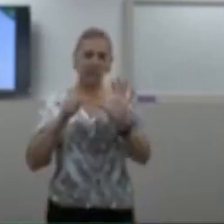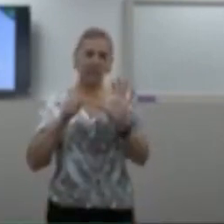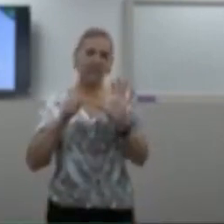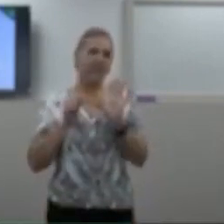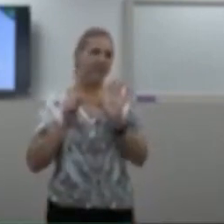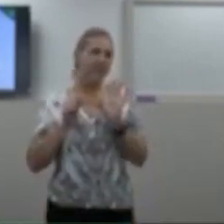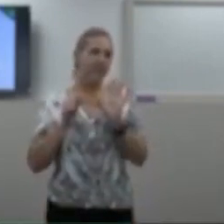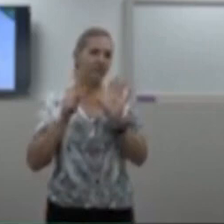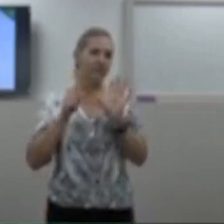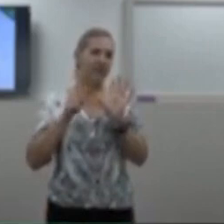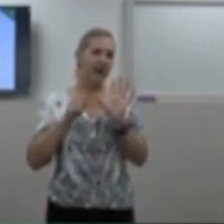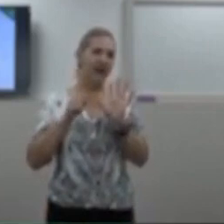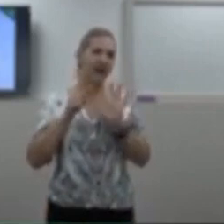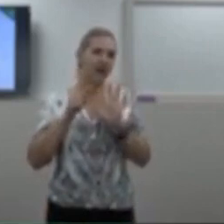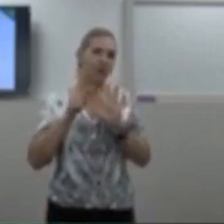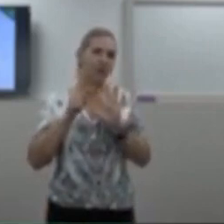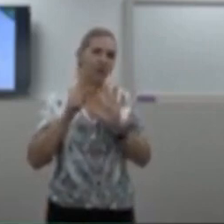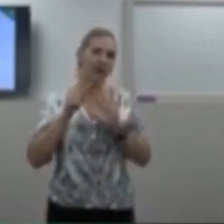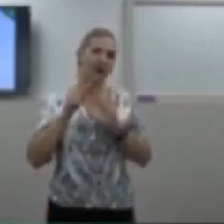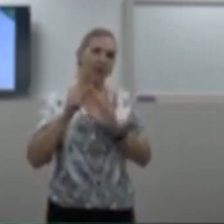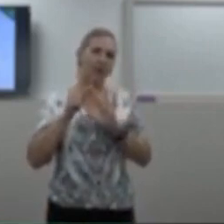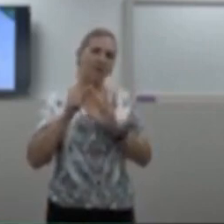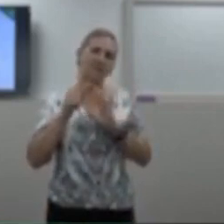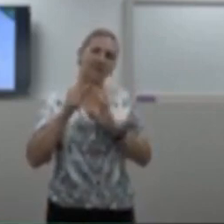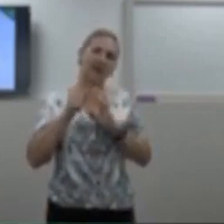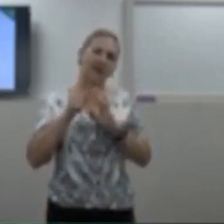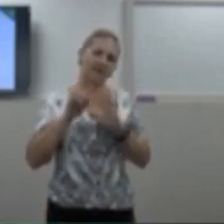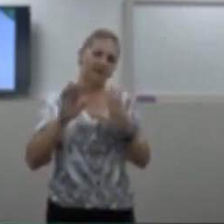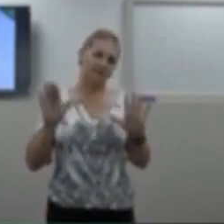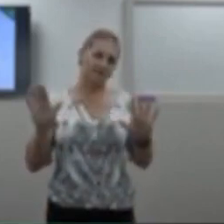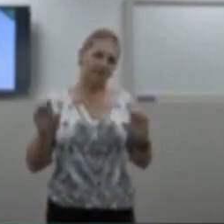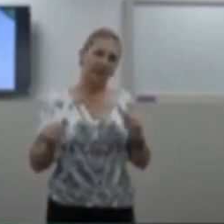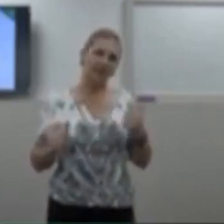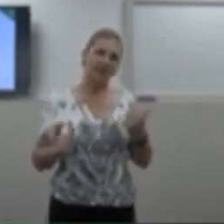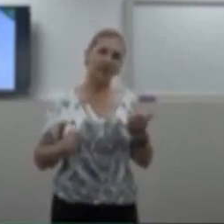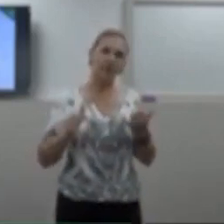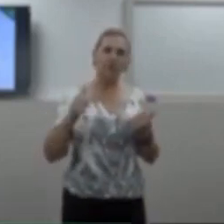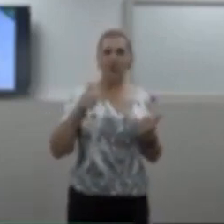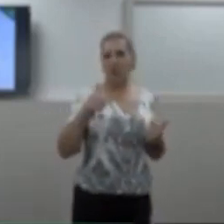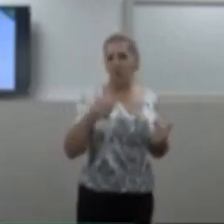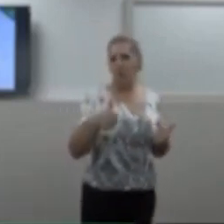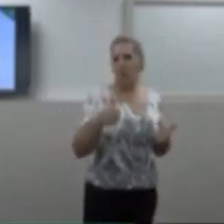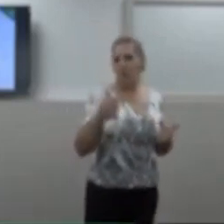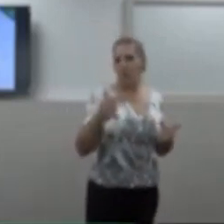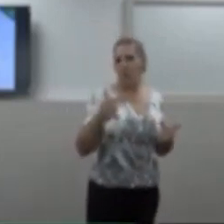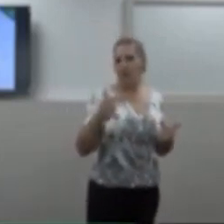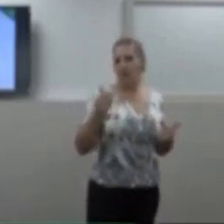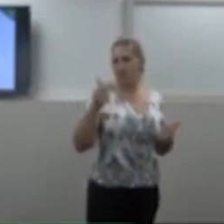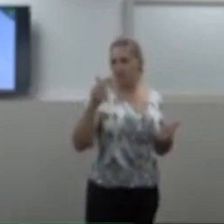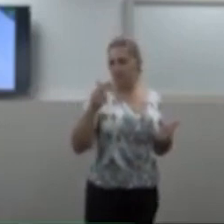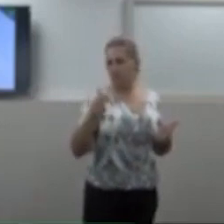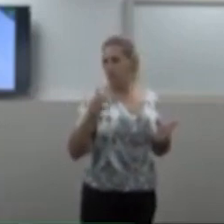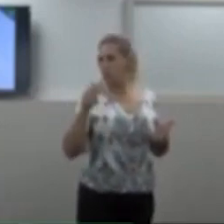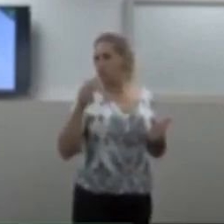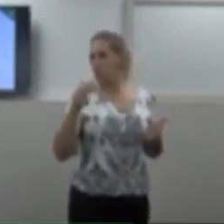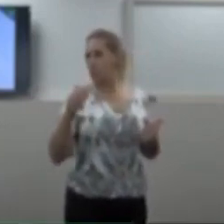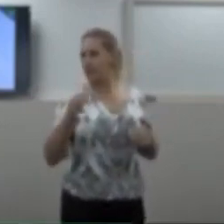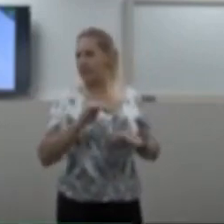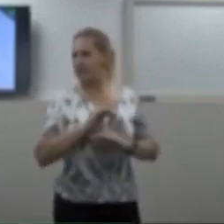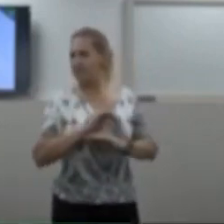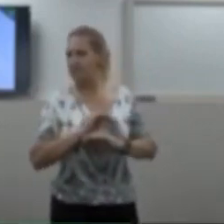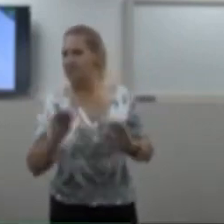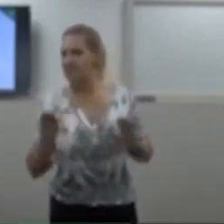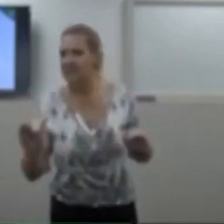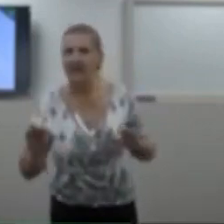Lembra dos artigos definidos? A, o, os, as. Indefinido, um, uma,